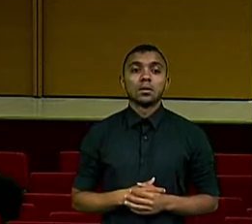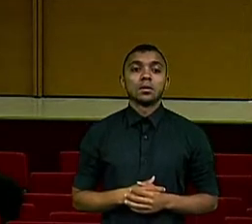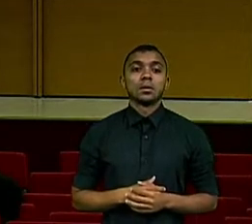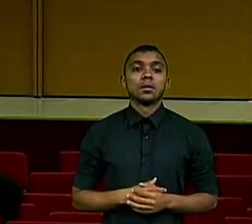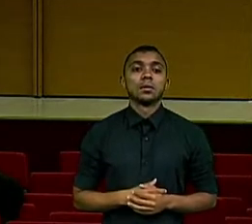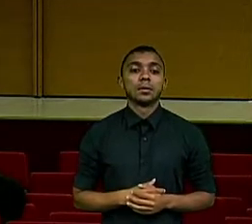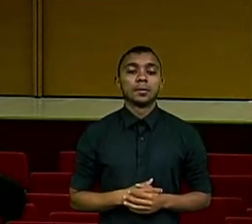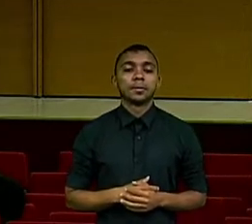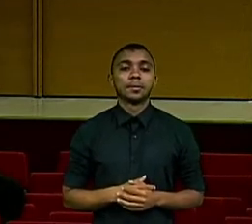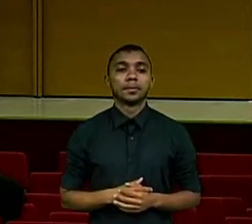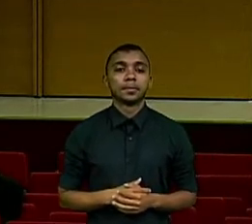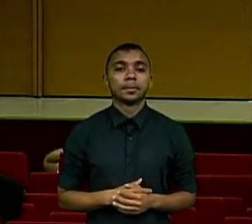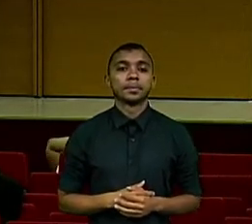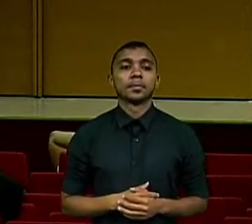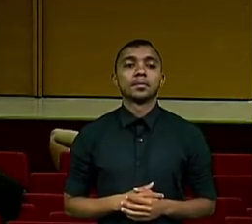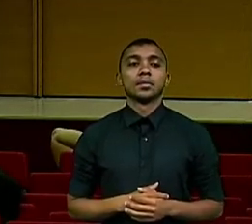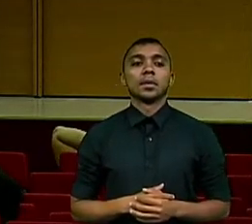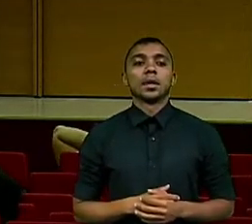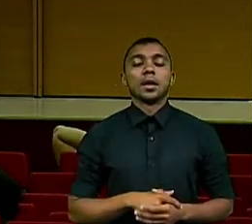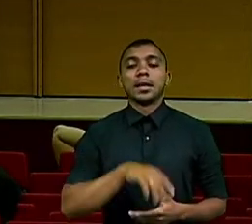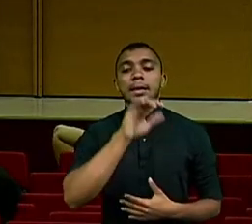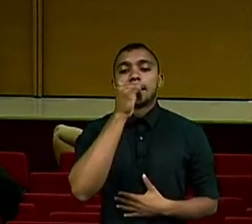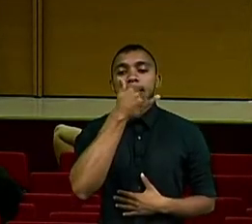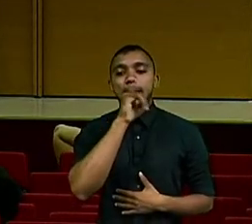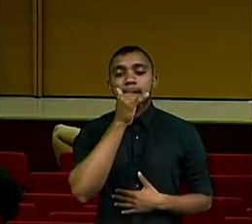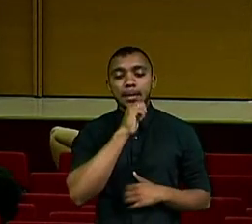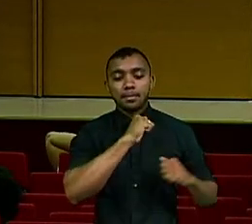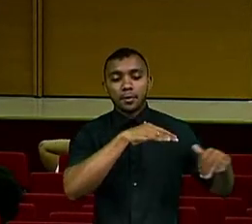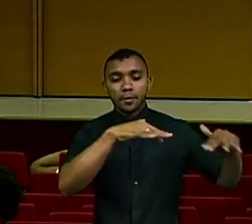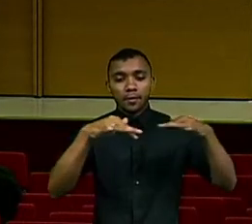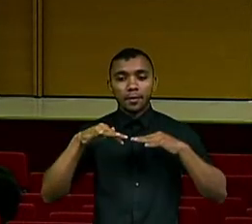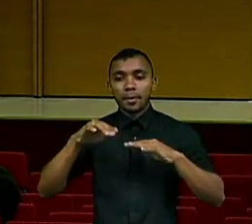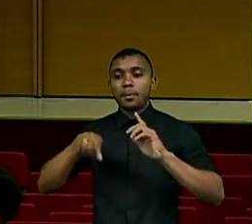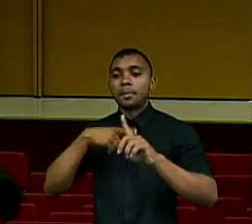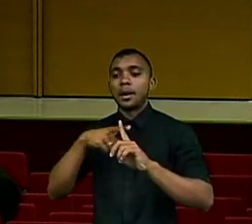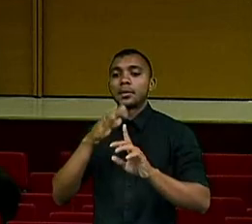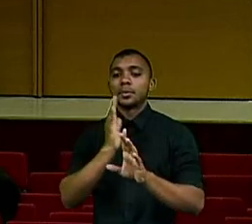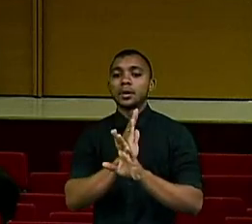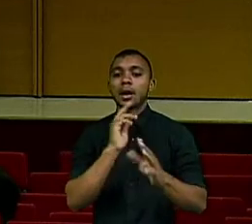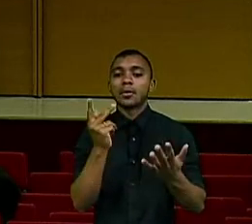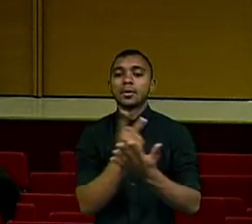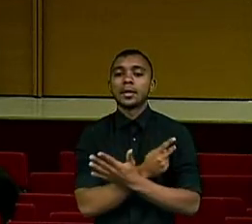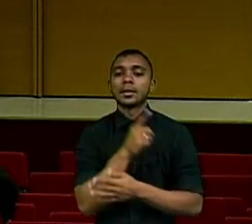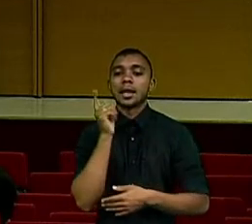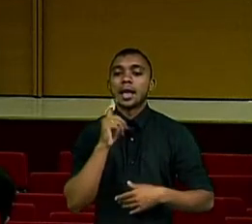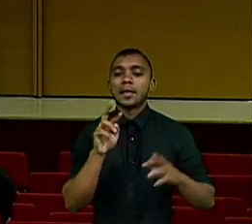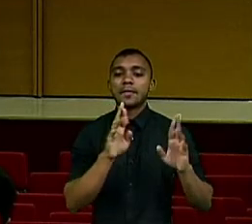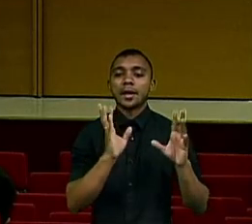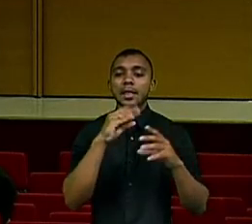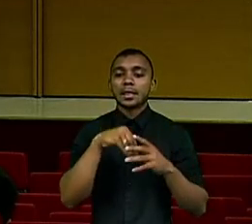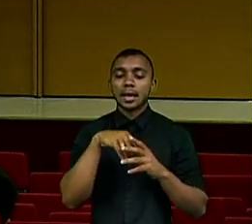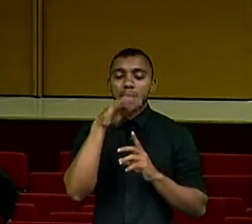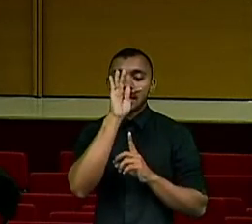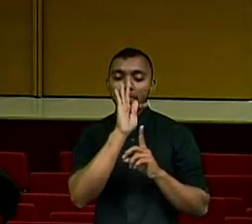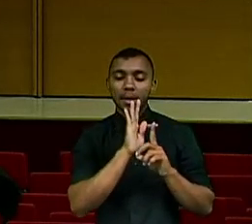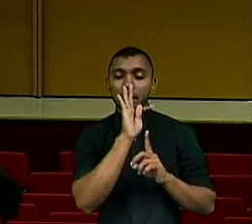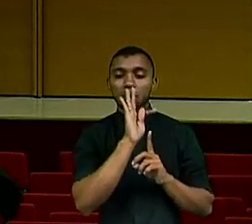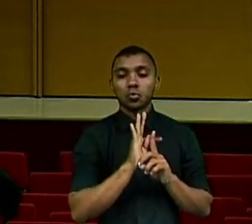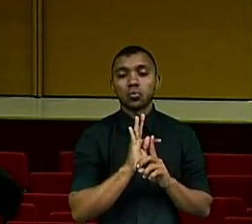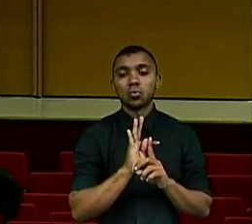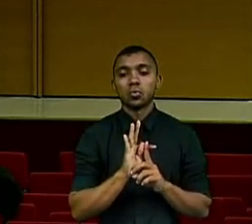ou energia térmica em trânsito motivada por uma diferença de temperatura sempre